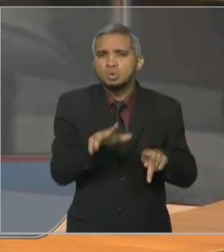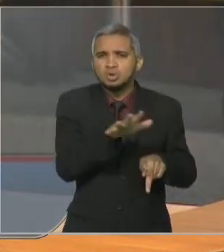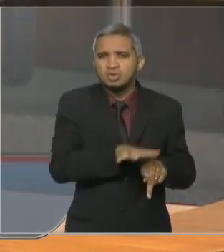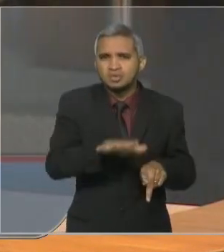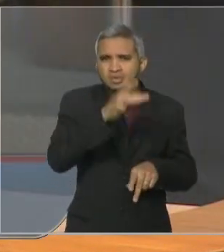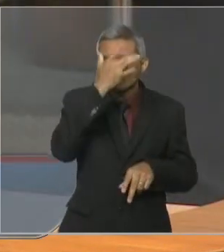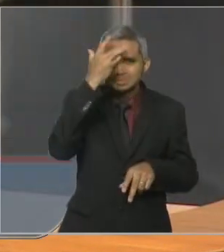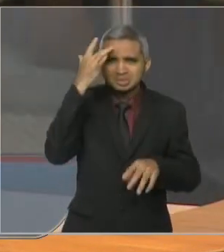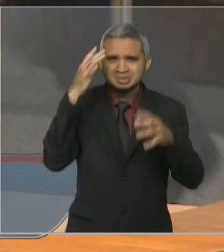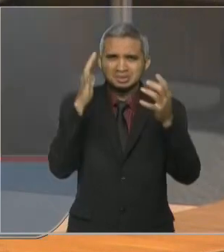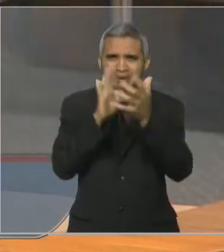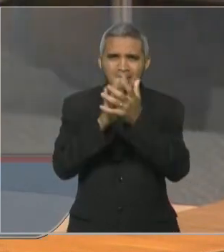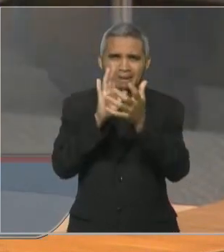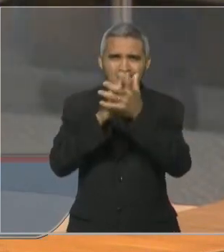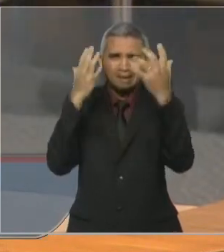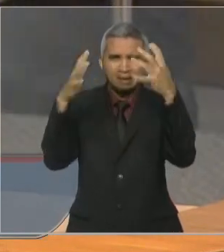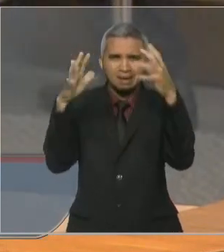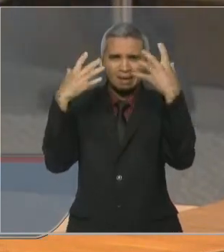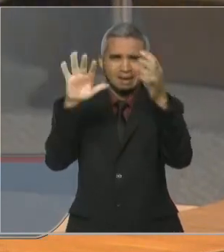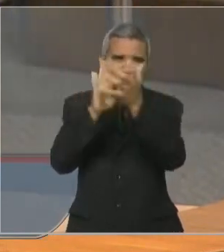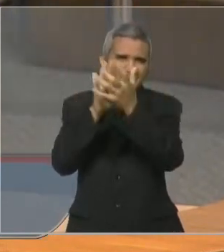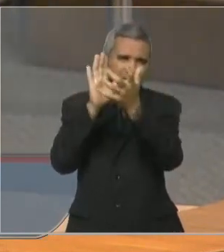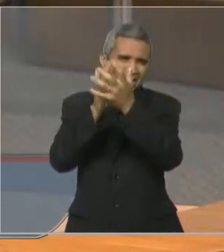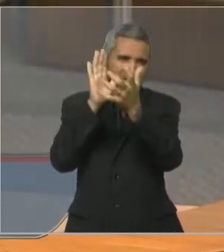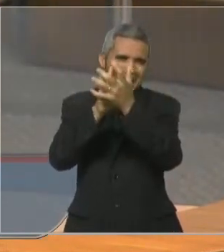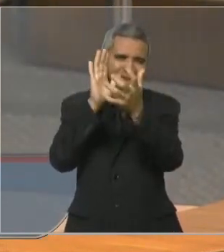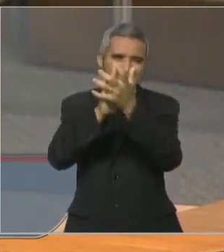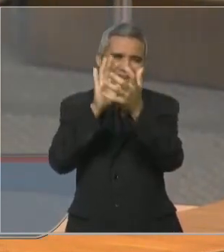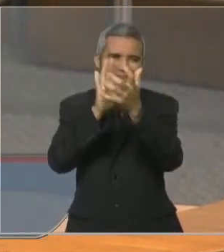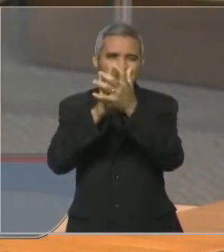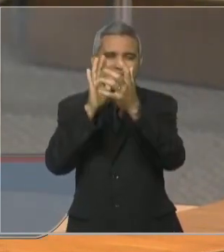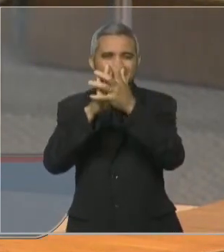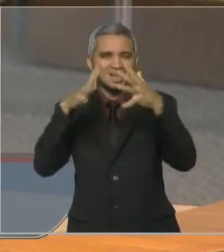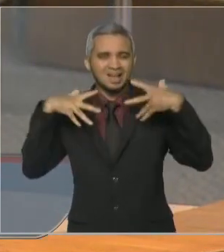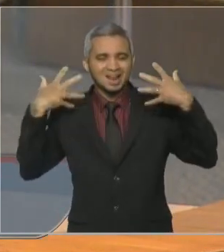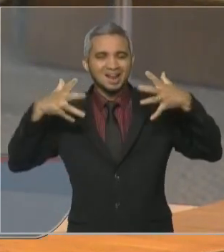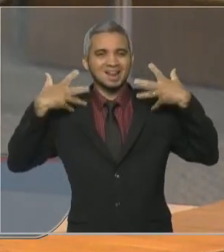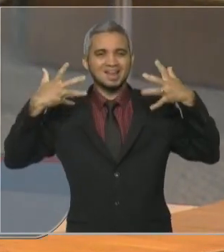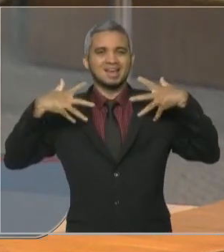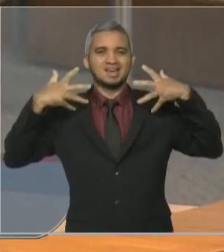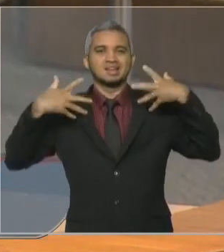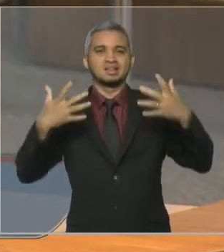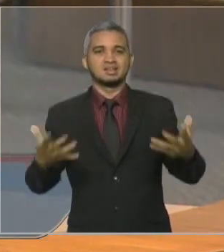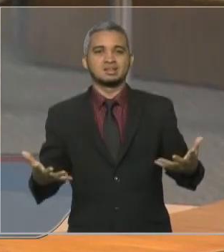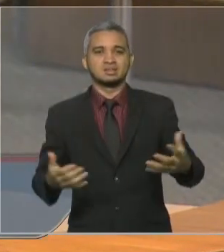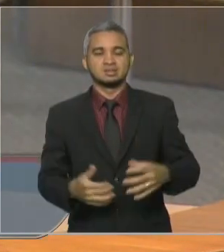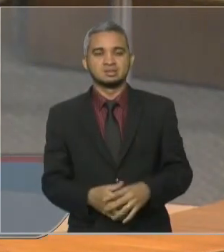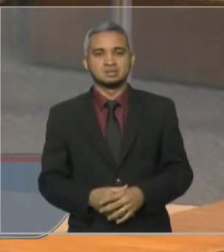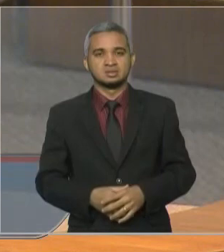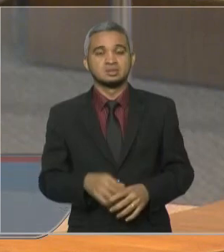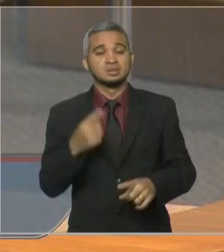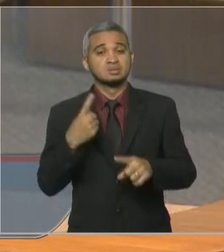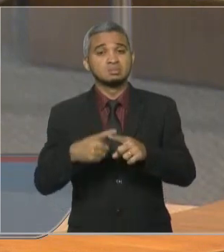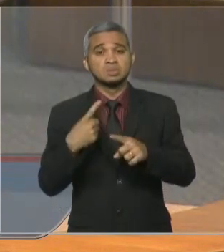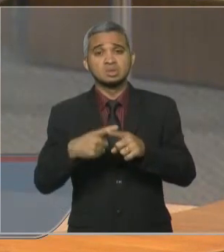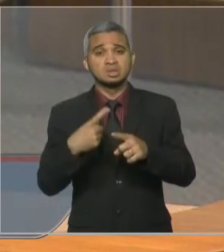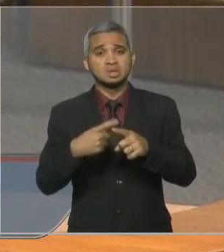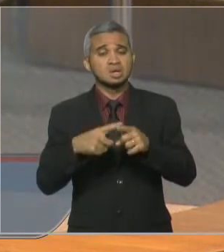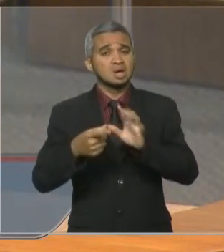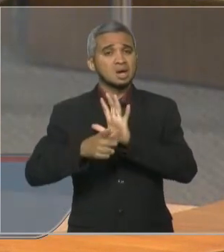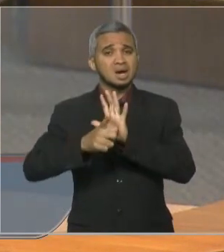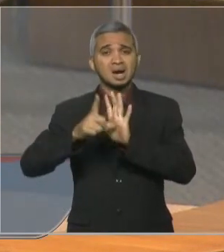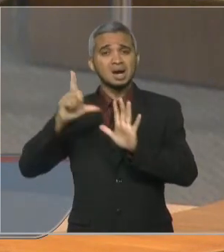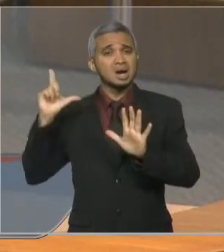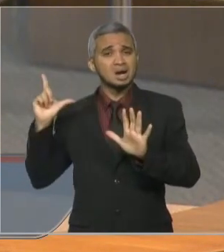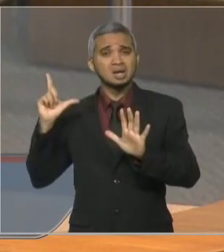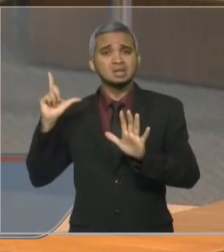do lado da prefeita, alegre, porque há muito tempo o município de Urbano Santo